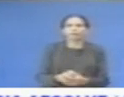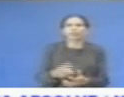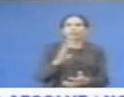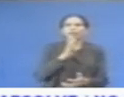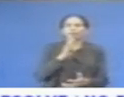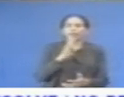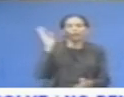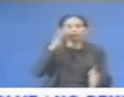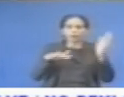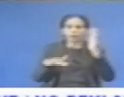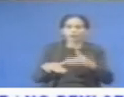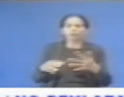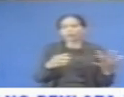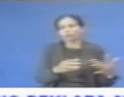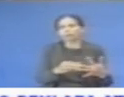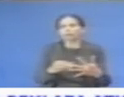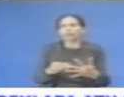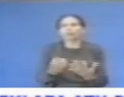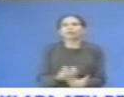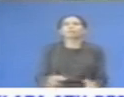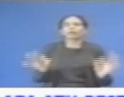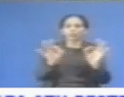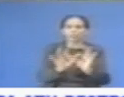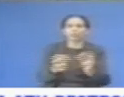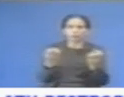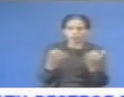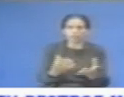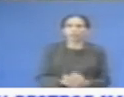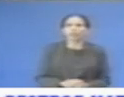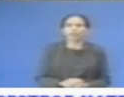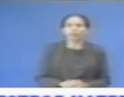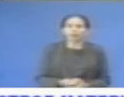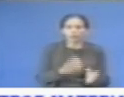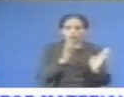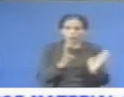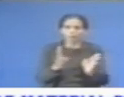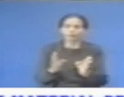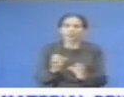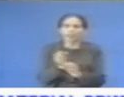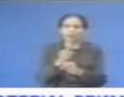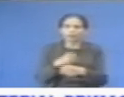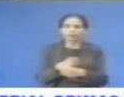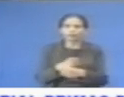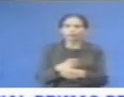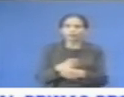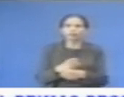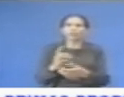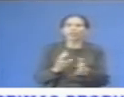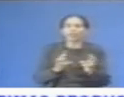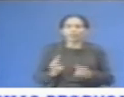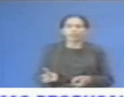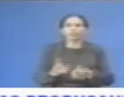problema principal, macas liu, e depois produção, alimentação, acesso à